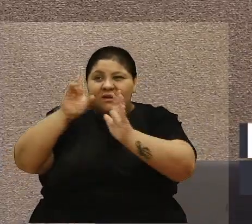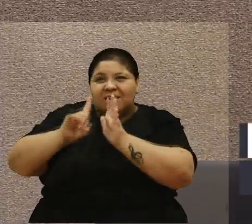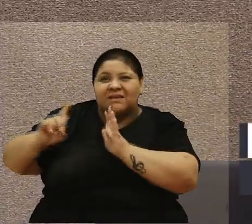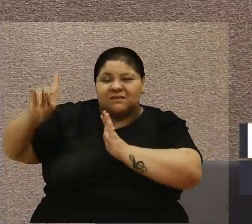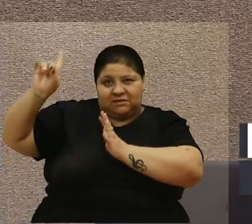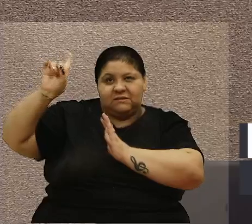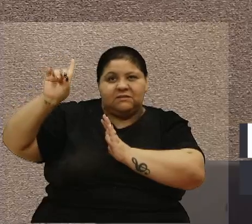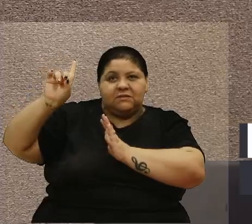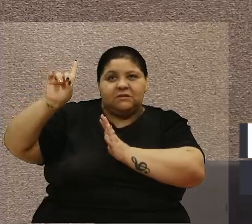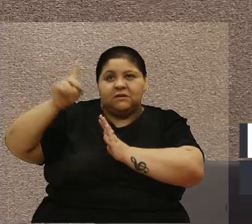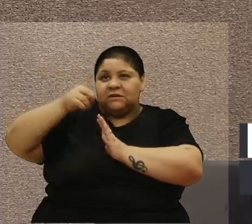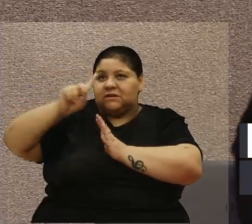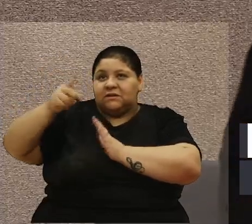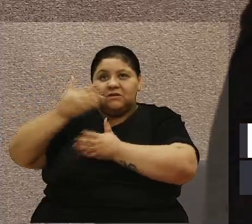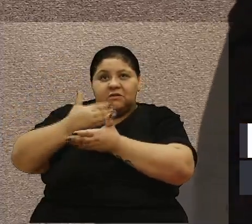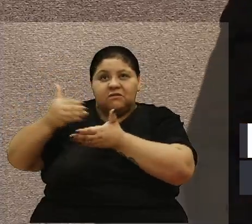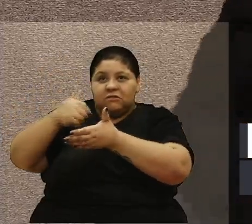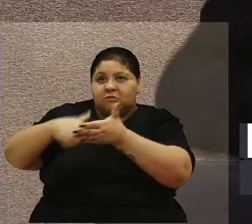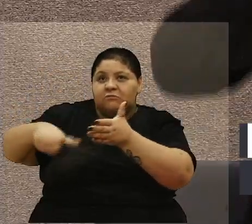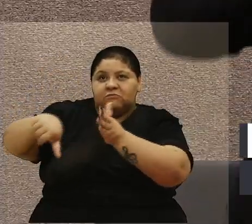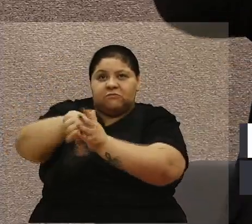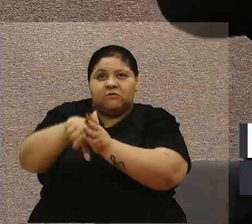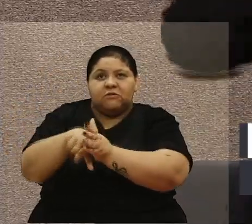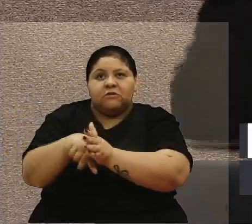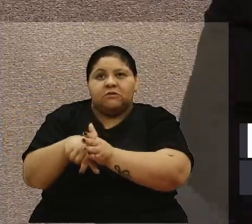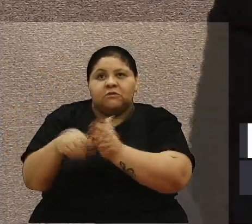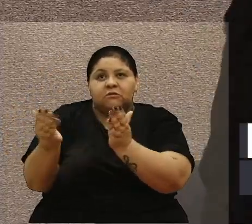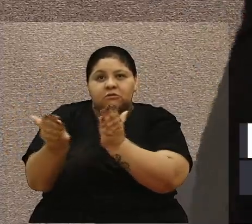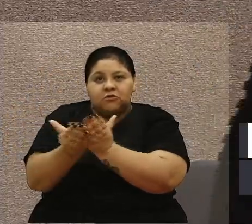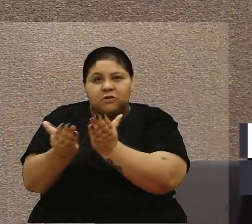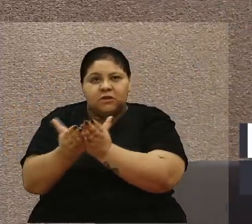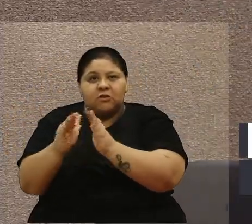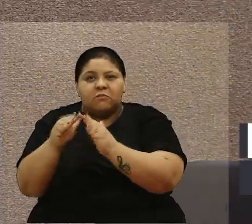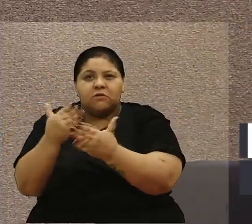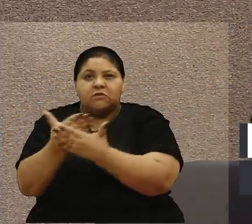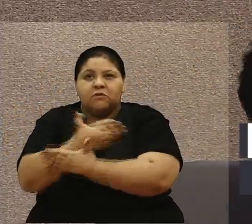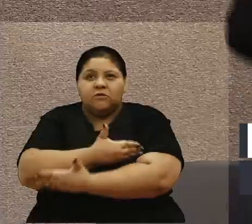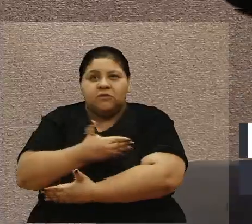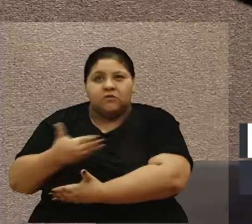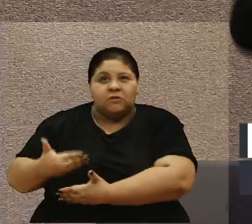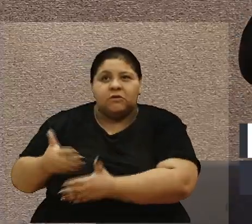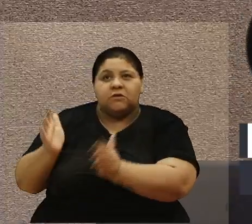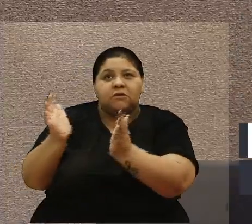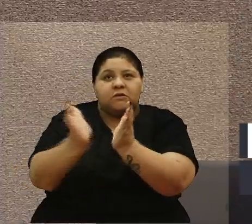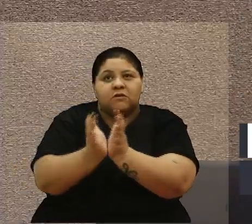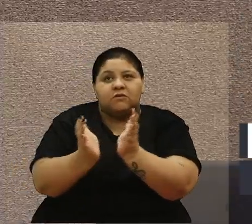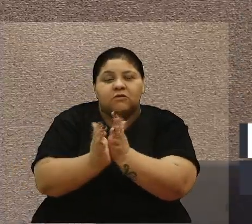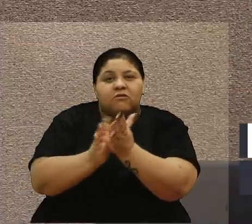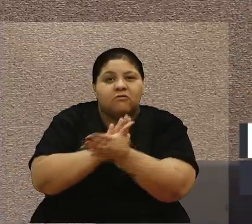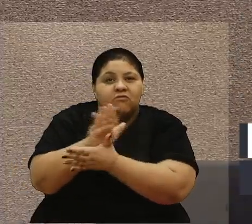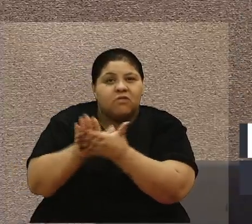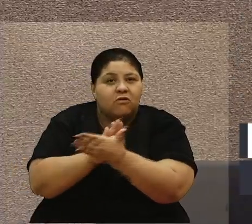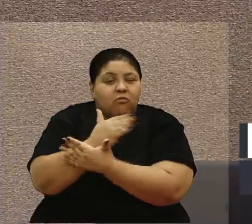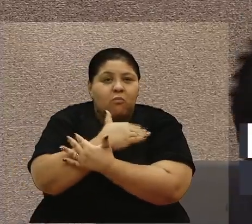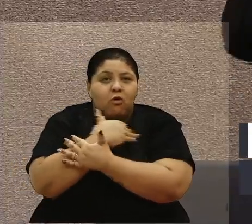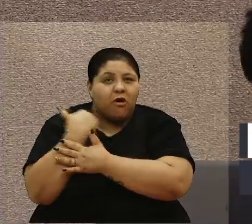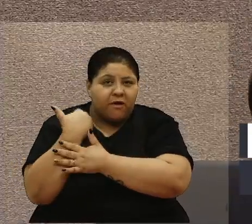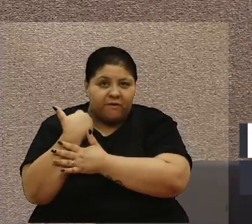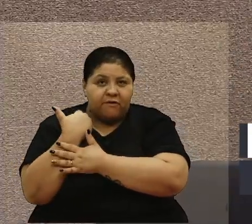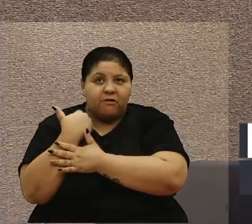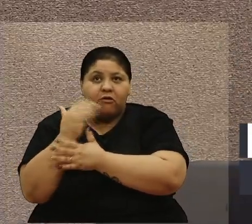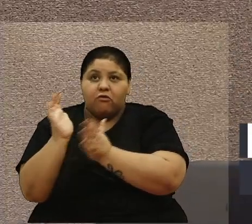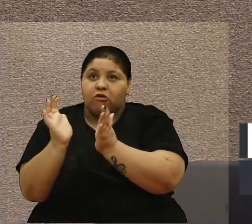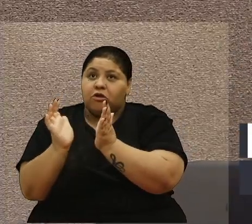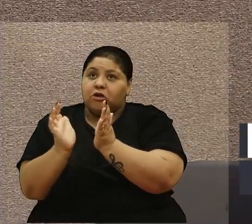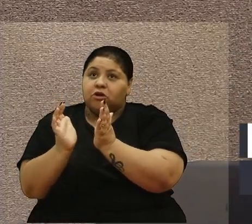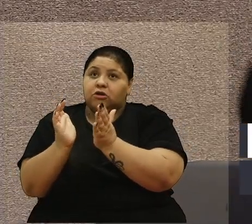Deus, não entrei para o crime. Não entrei para o crime. Estudei em um colégio público. Os meus colegas, nenhum morreu em colégio